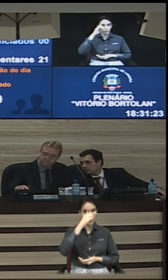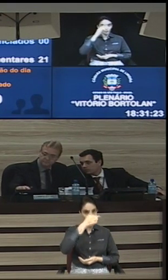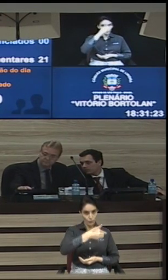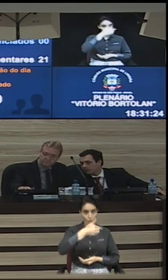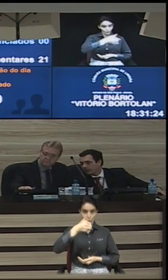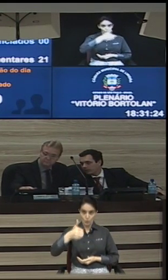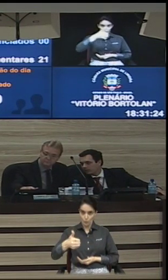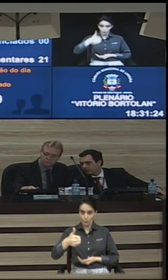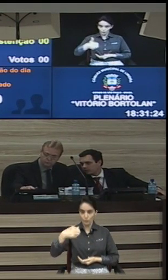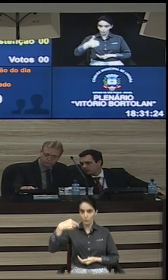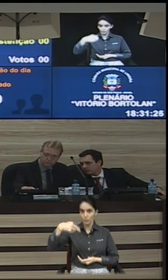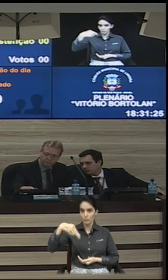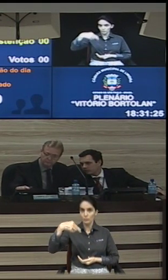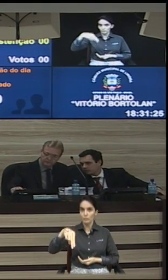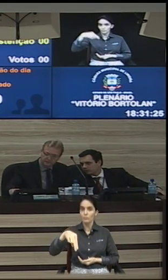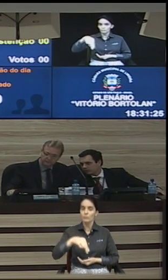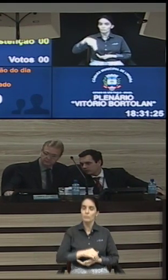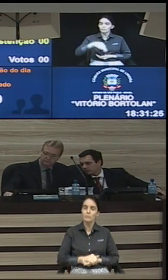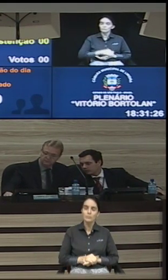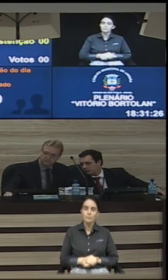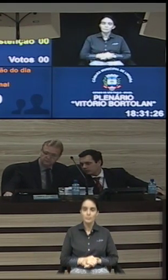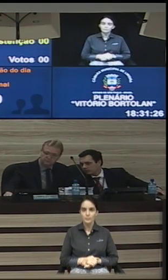21/11.